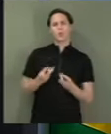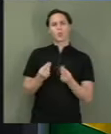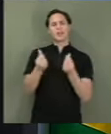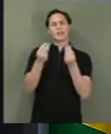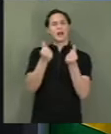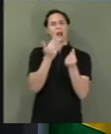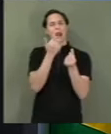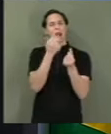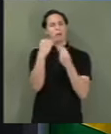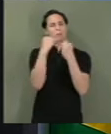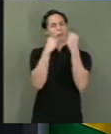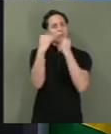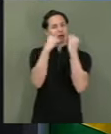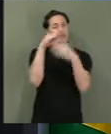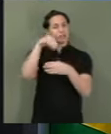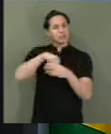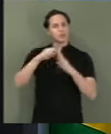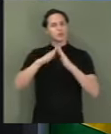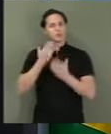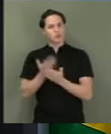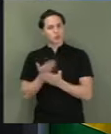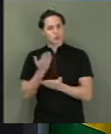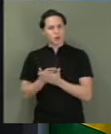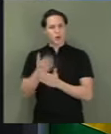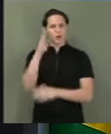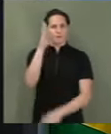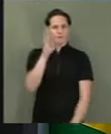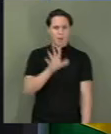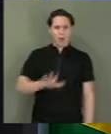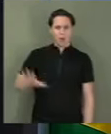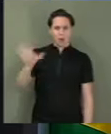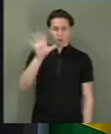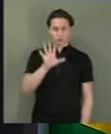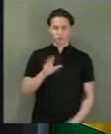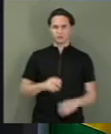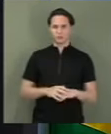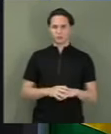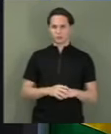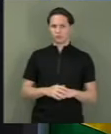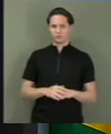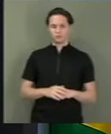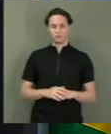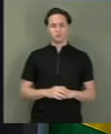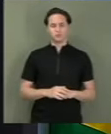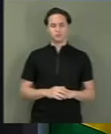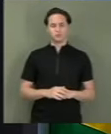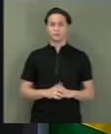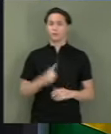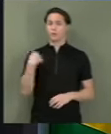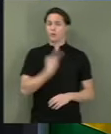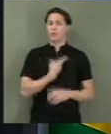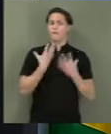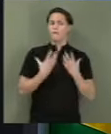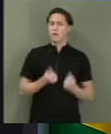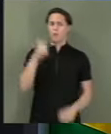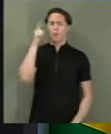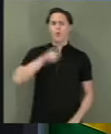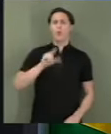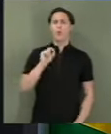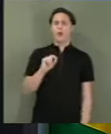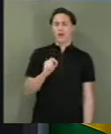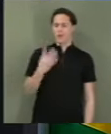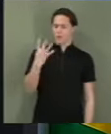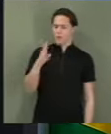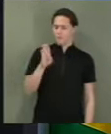alimentação nas escolas em todo o país vamos chegar a 4 bilhões